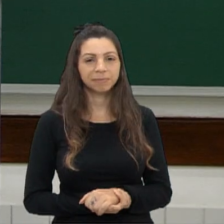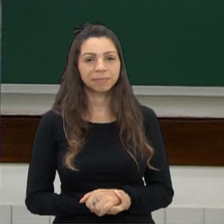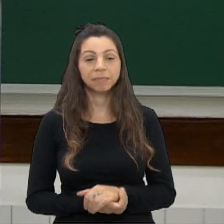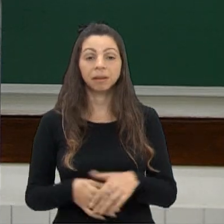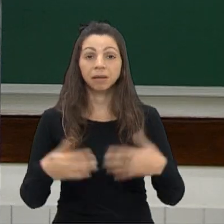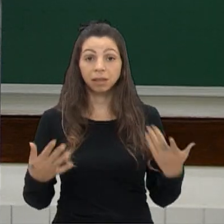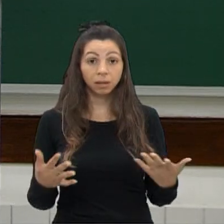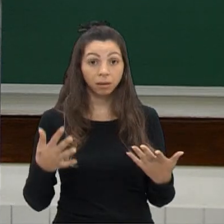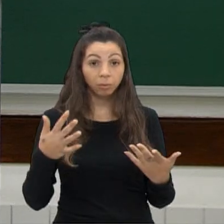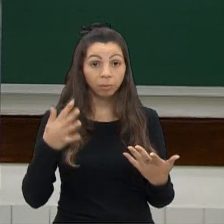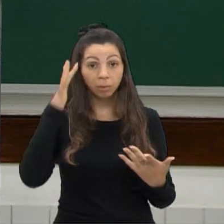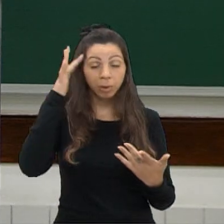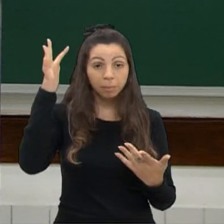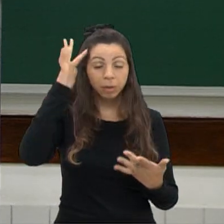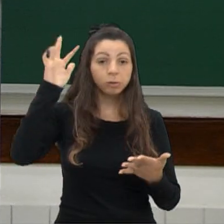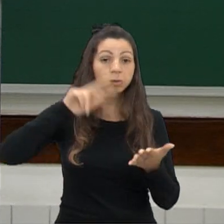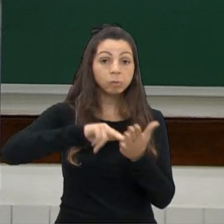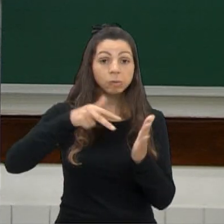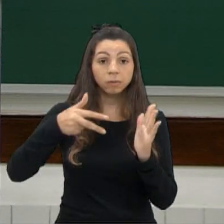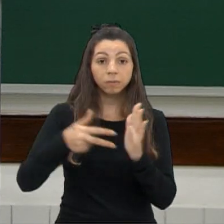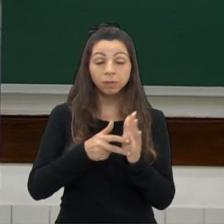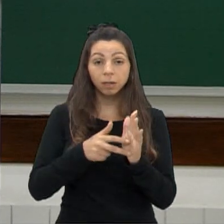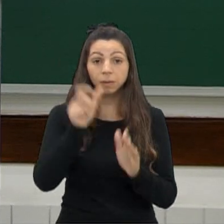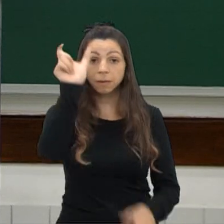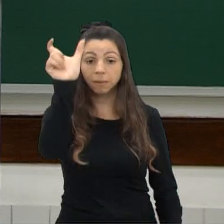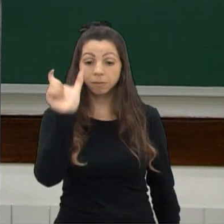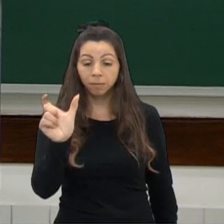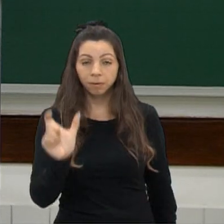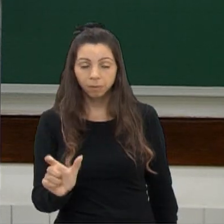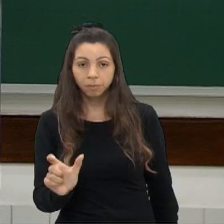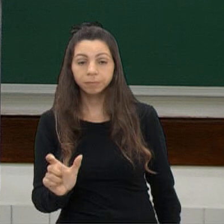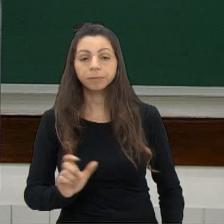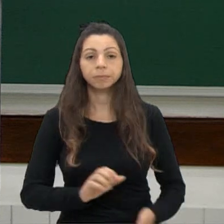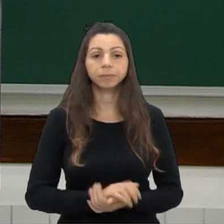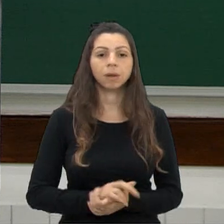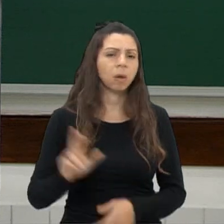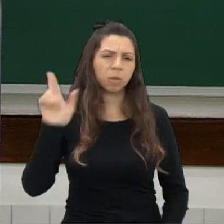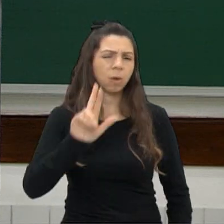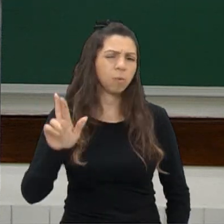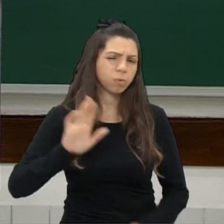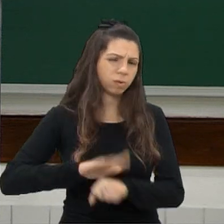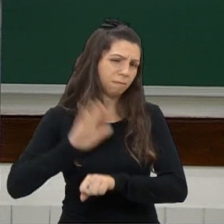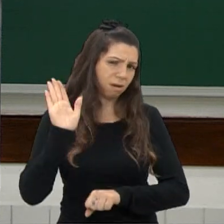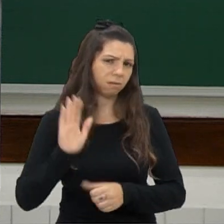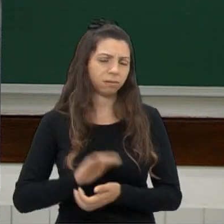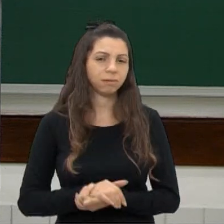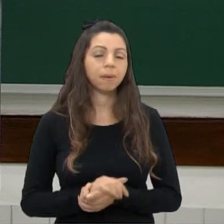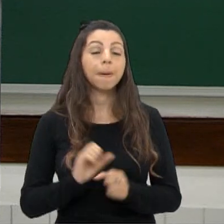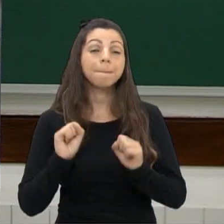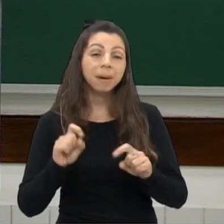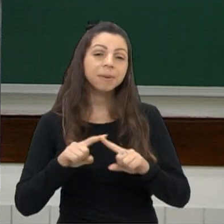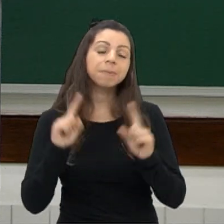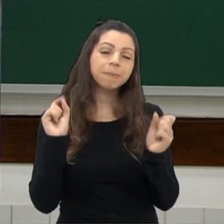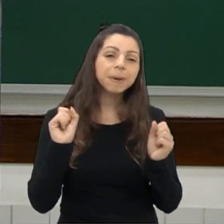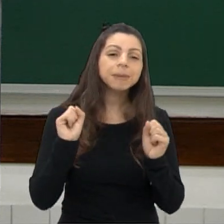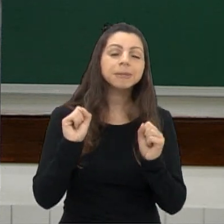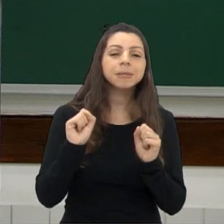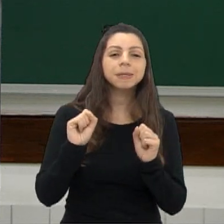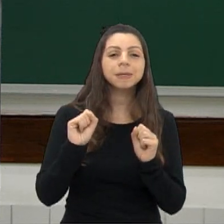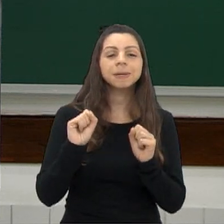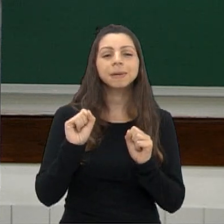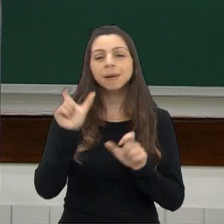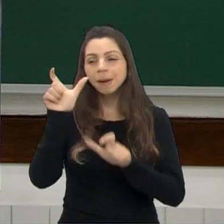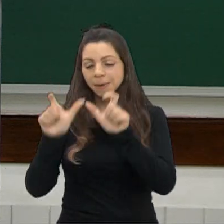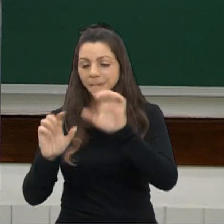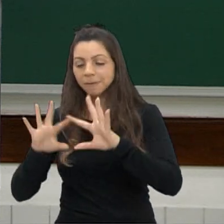Então, imaginou o significado dessas palavras? Elas estão em desuso, mas pode ser que alguém da sua família, talvez um avô, uma avó,